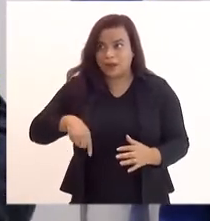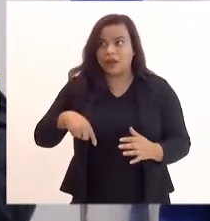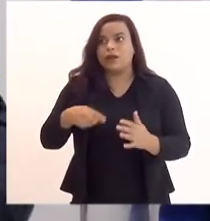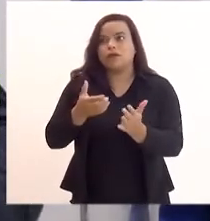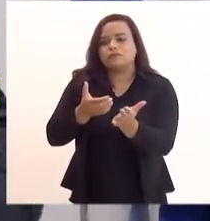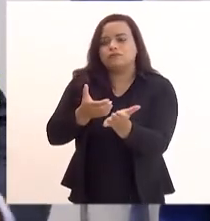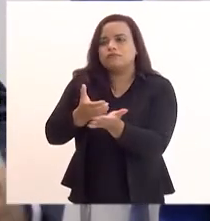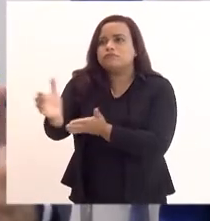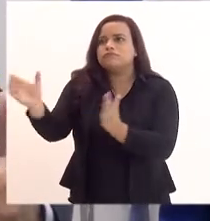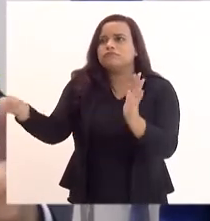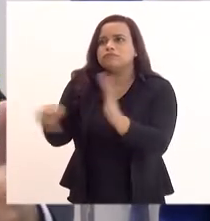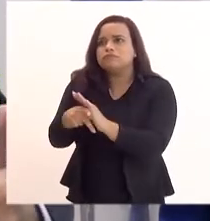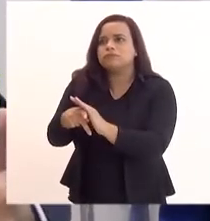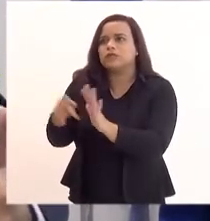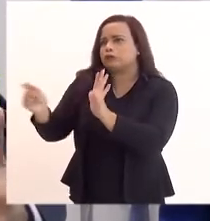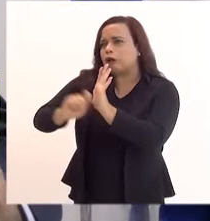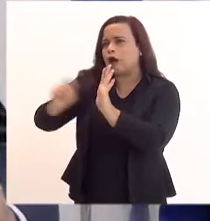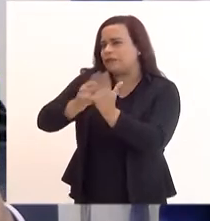entrada para drogas mais